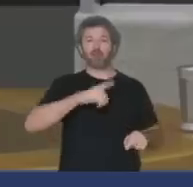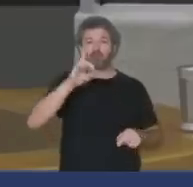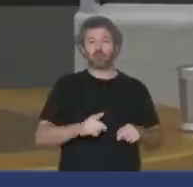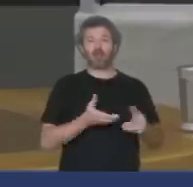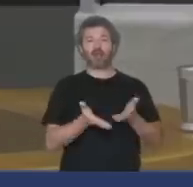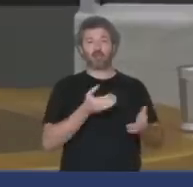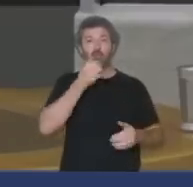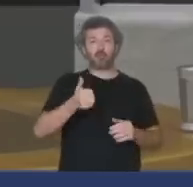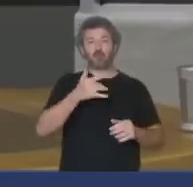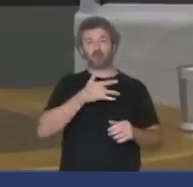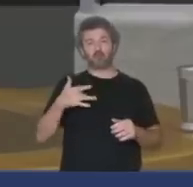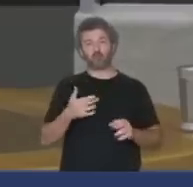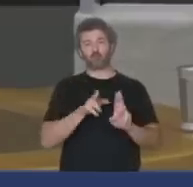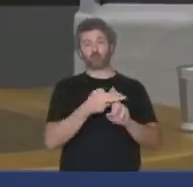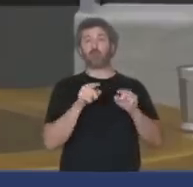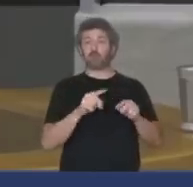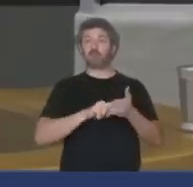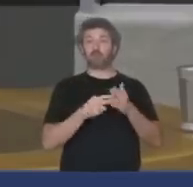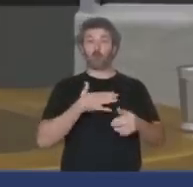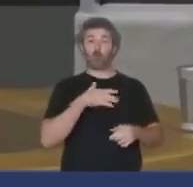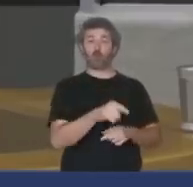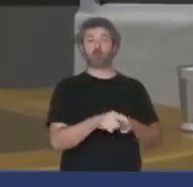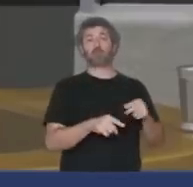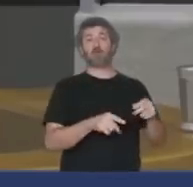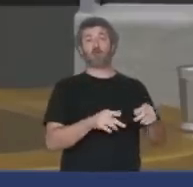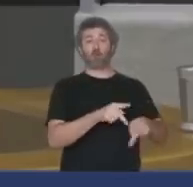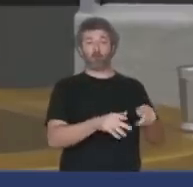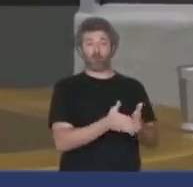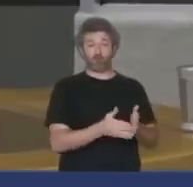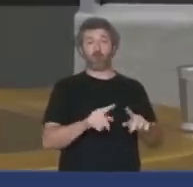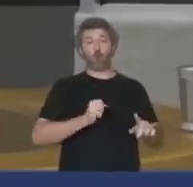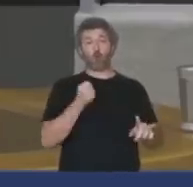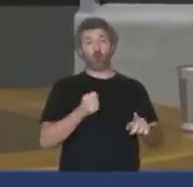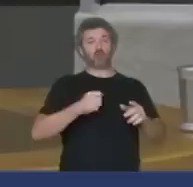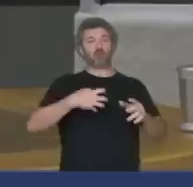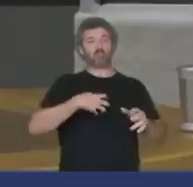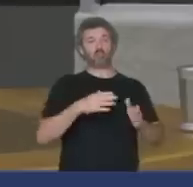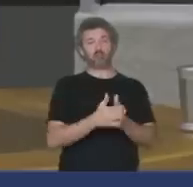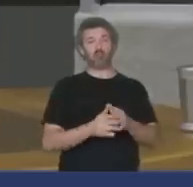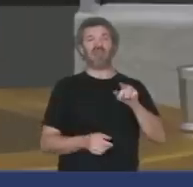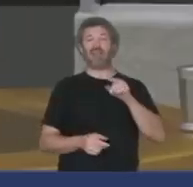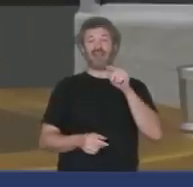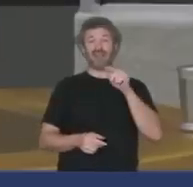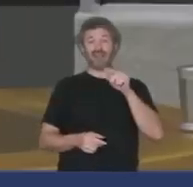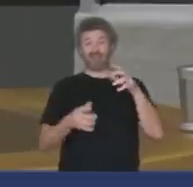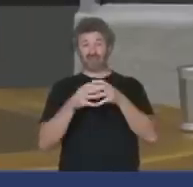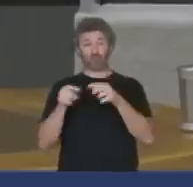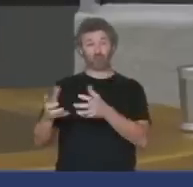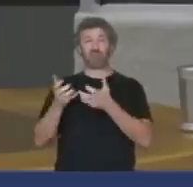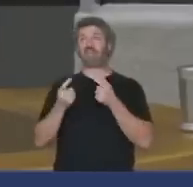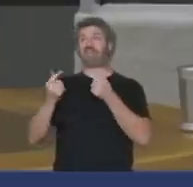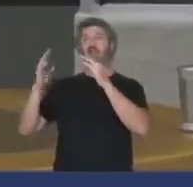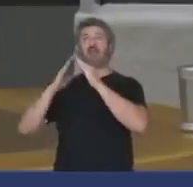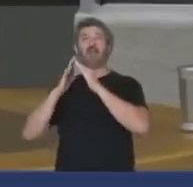ser atendido pelo SUS. Isto é gostar do pobre e odiar a pobreza. Já eles gostam da pobreza, porque eles querem